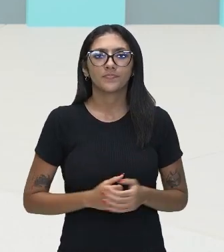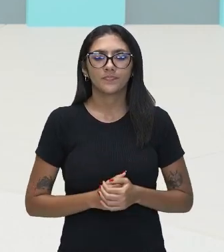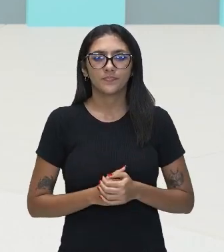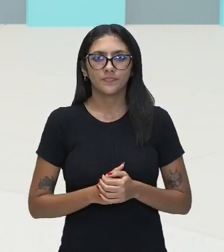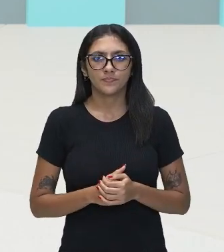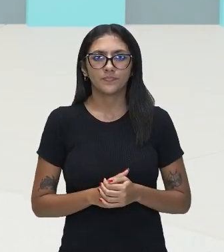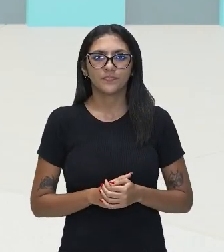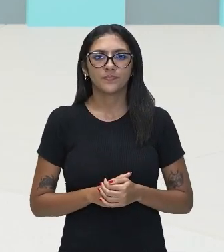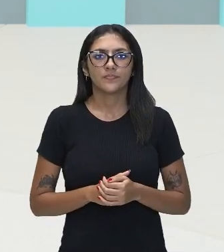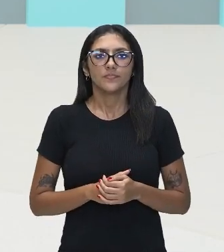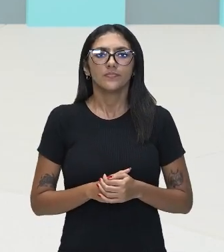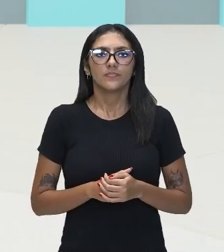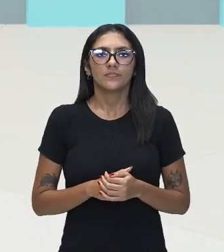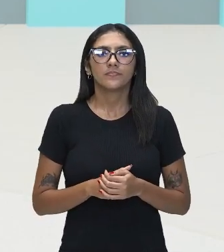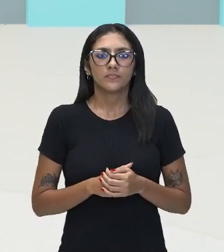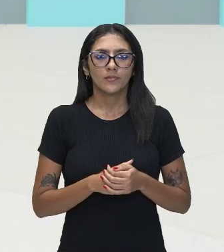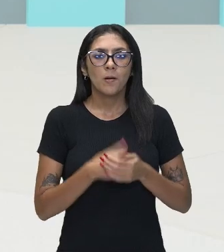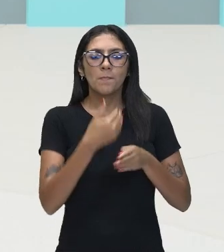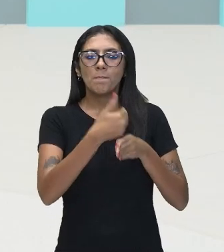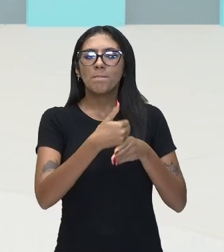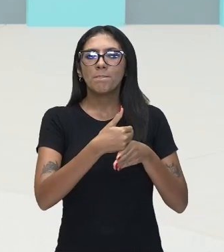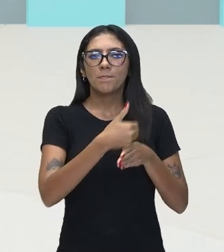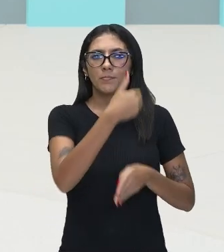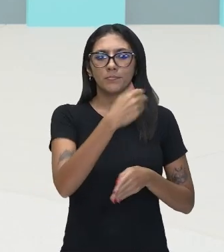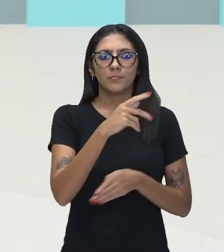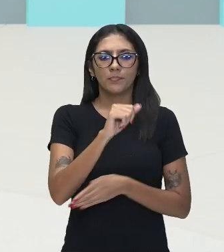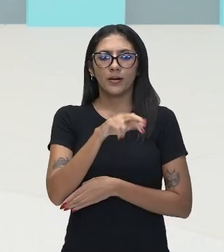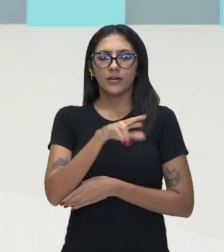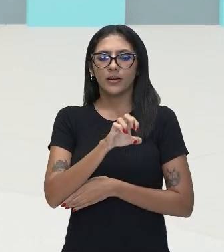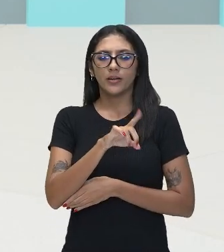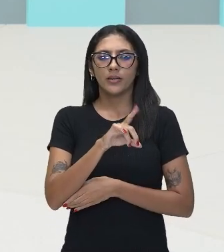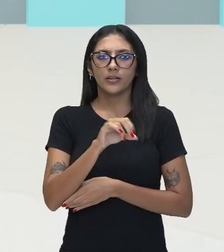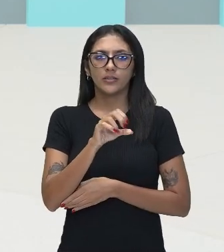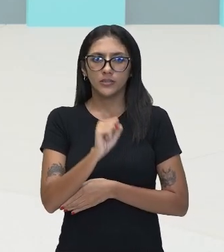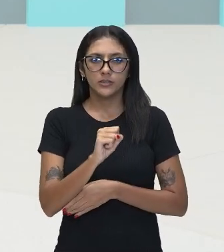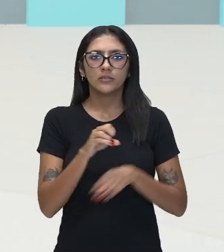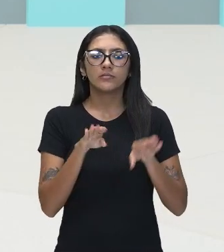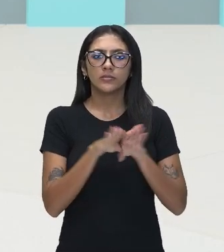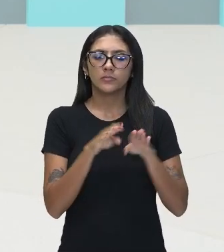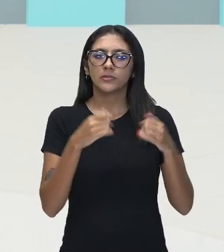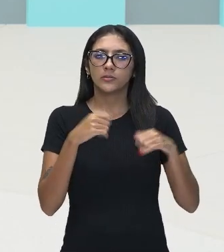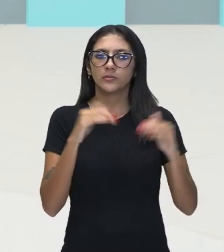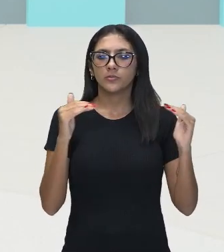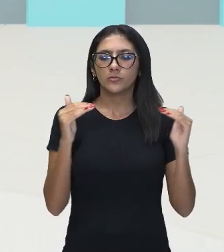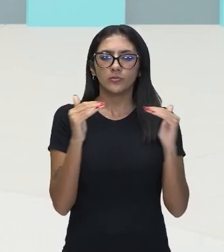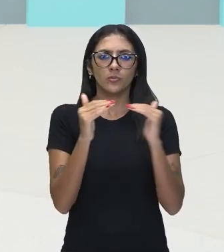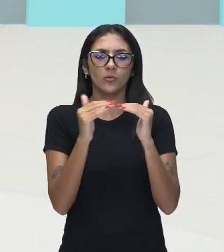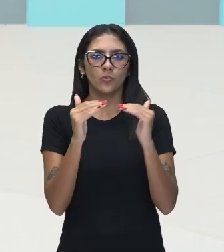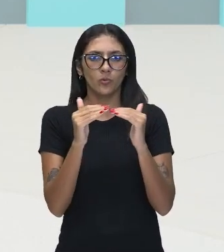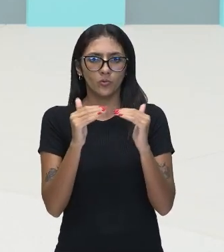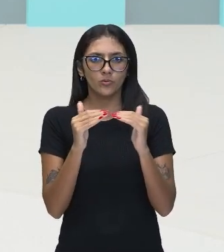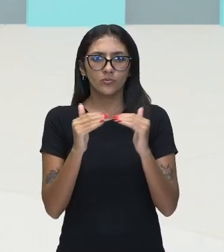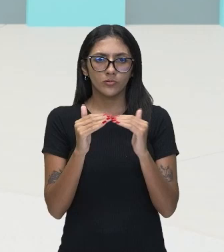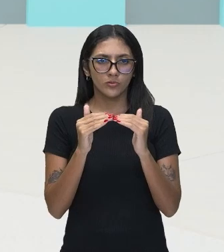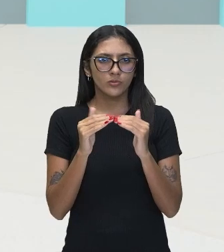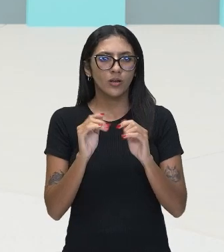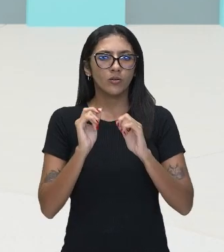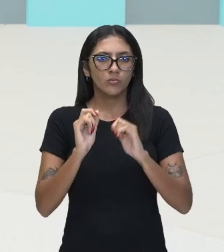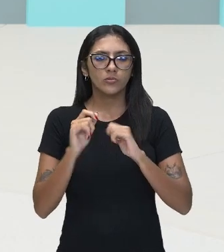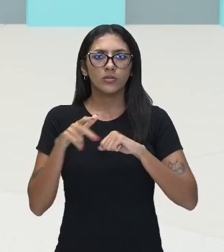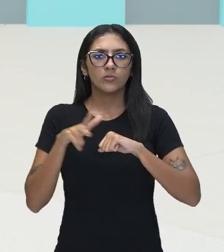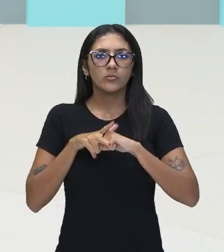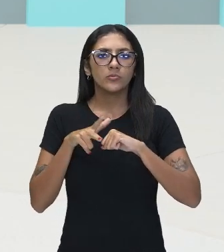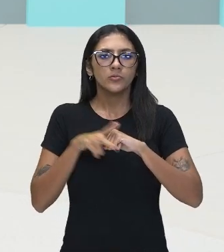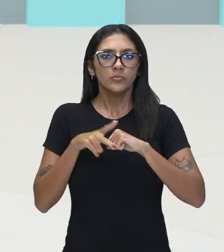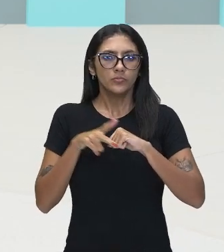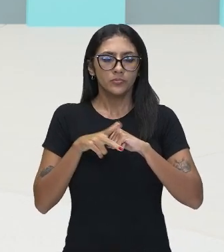plural. E paredes precisam combinar com, o verbo precisa combinar aí